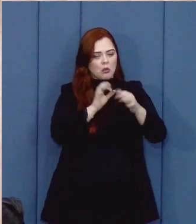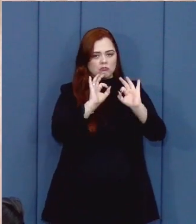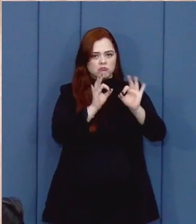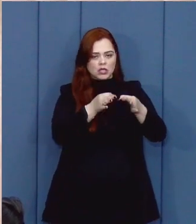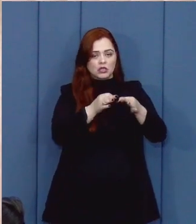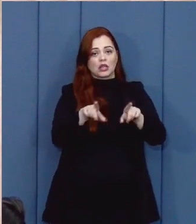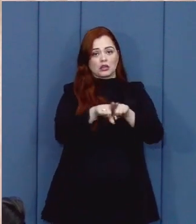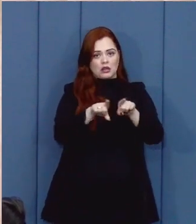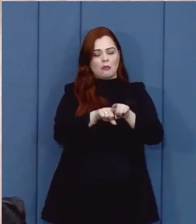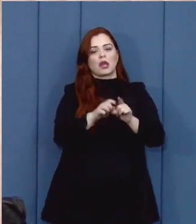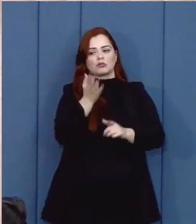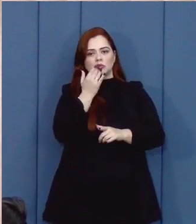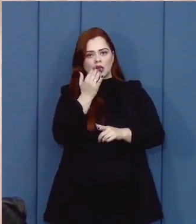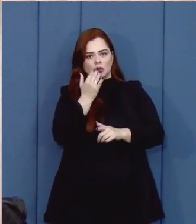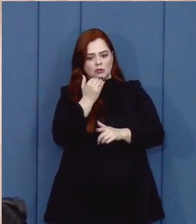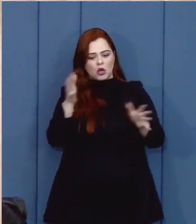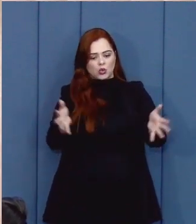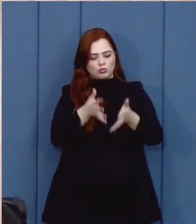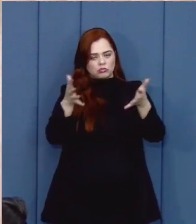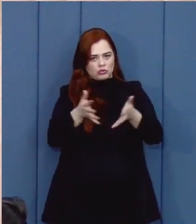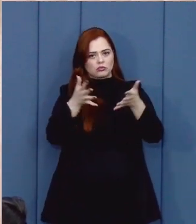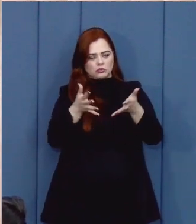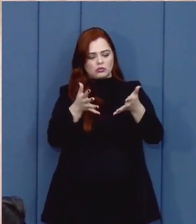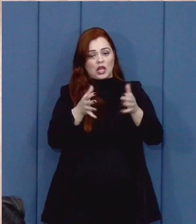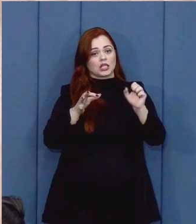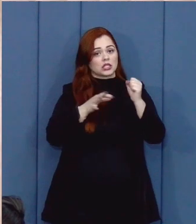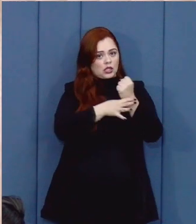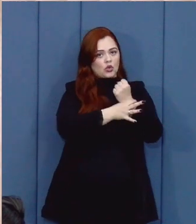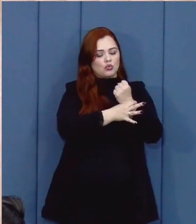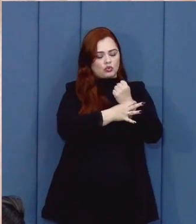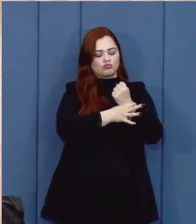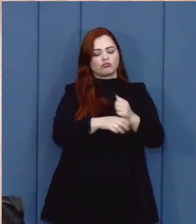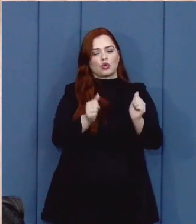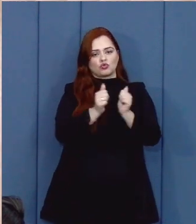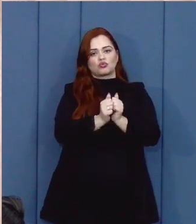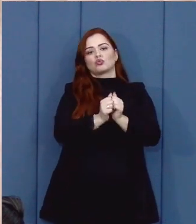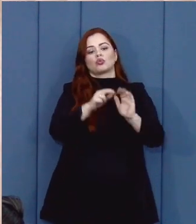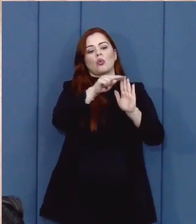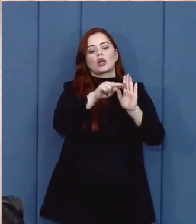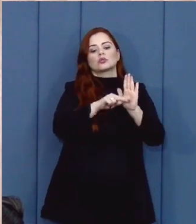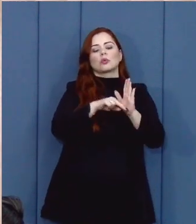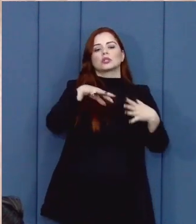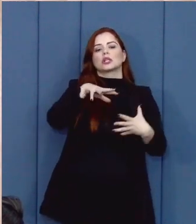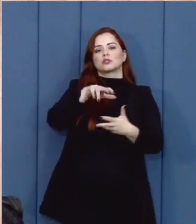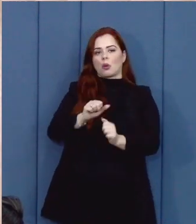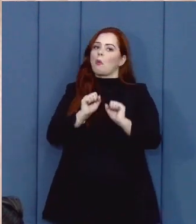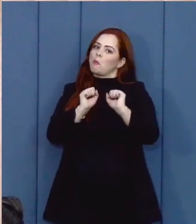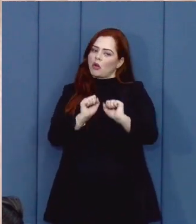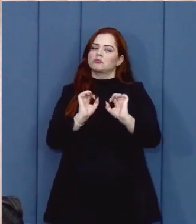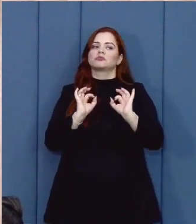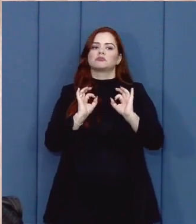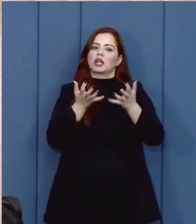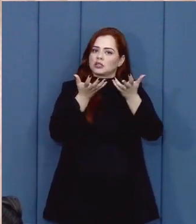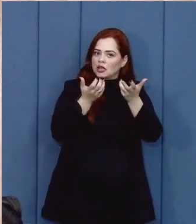os alimentos são produzidos, são seguros de acordo com as normas internacionais. Pode-se